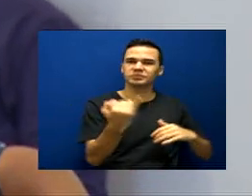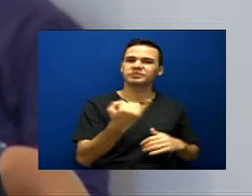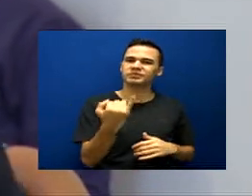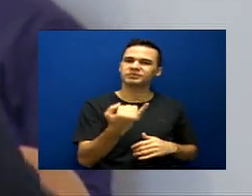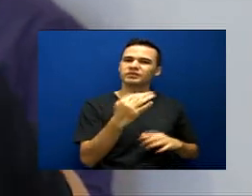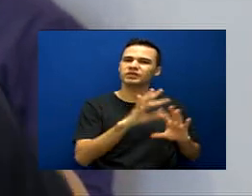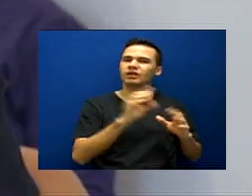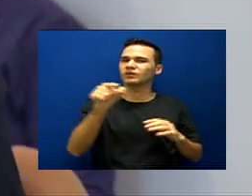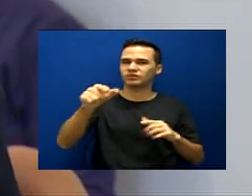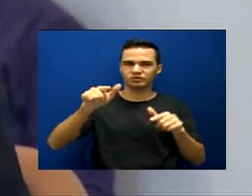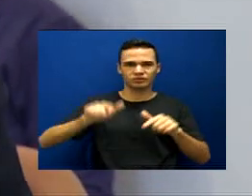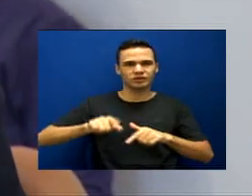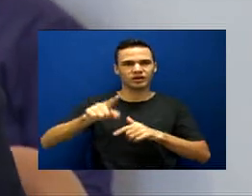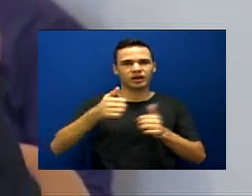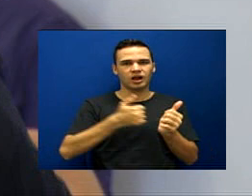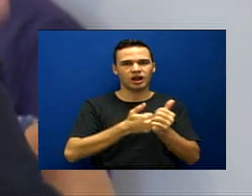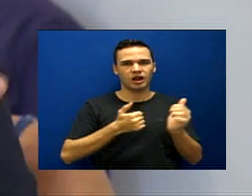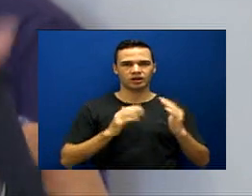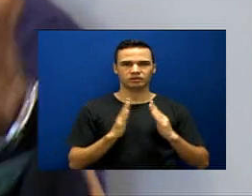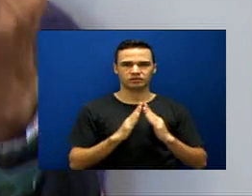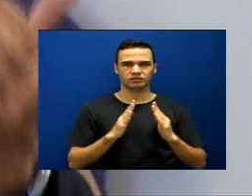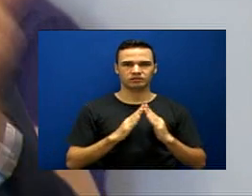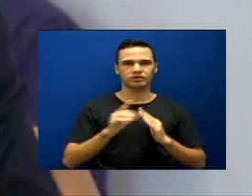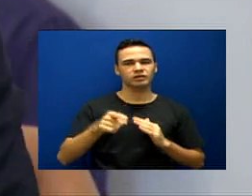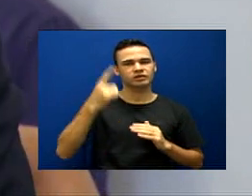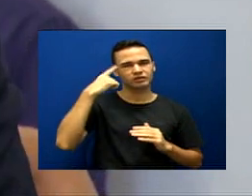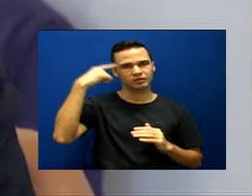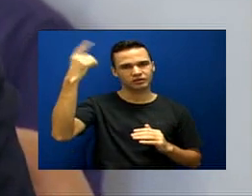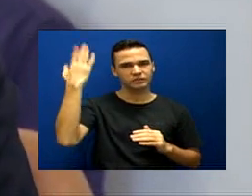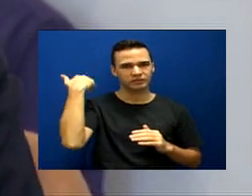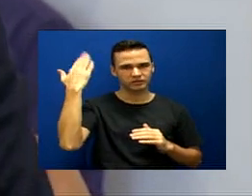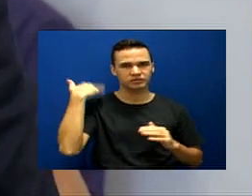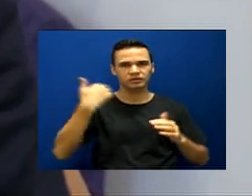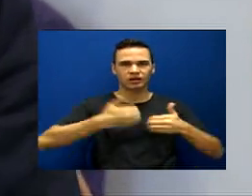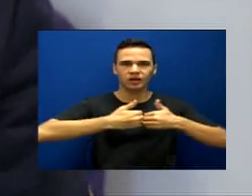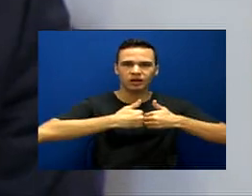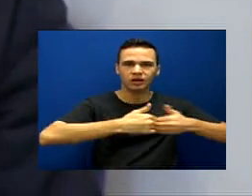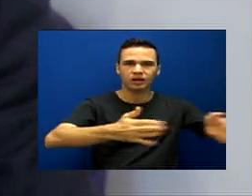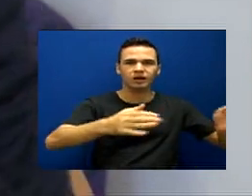você é morador. E você esteve lá quando aquele ginásio foi inaugurado.